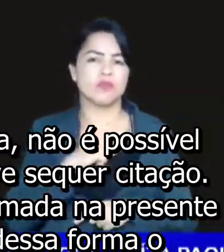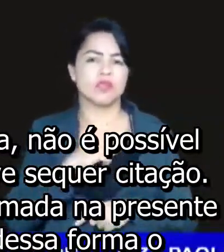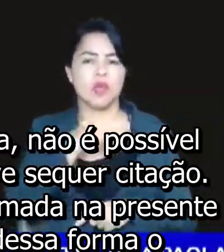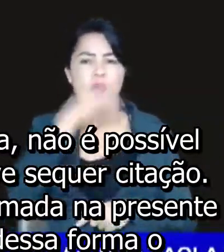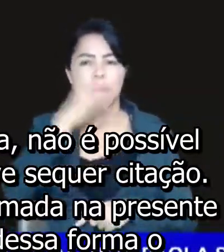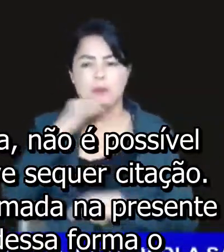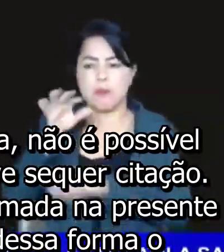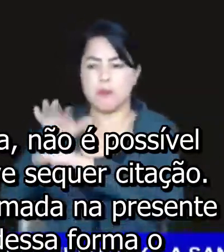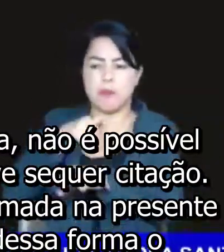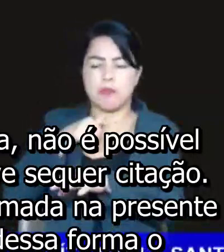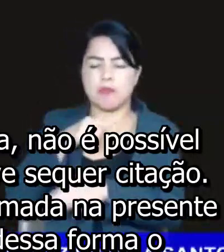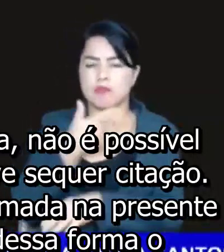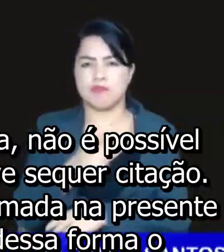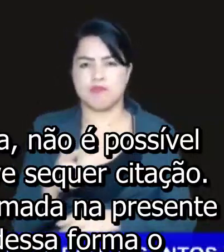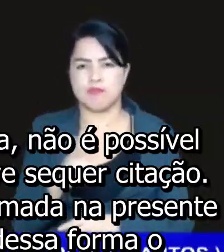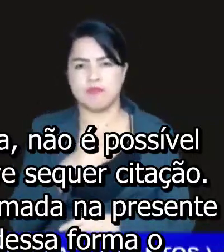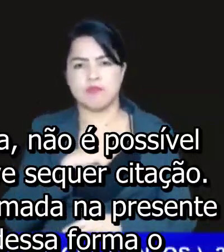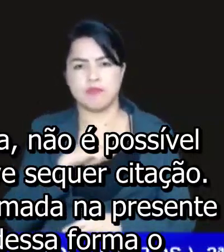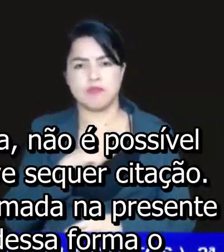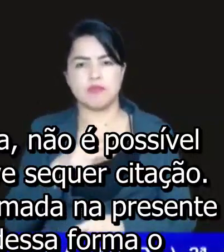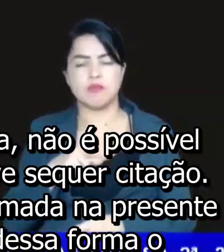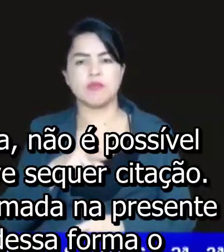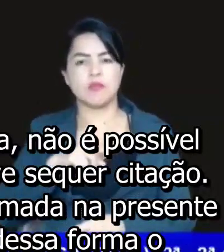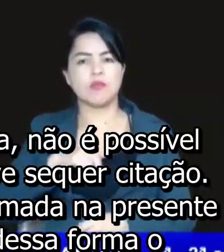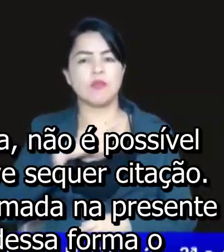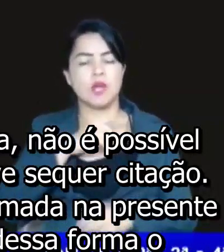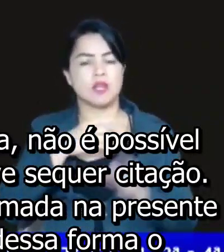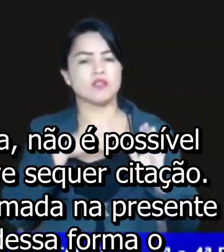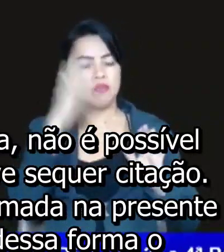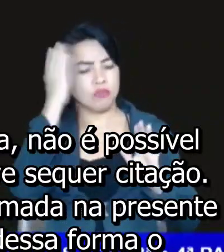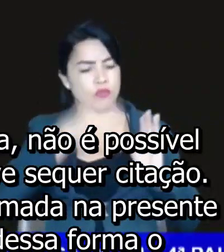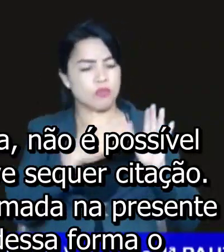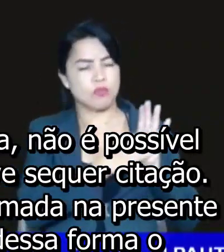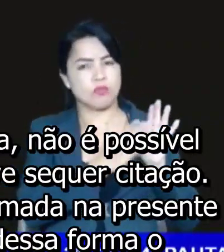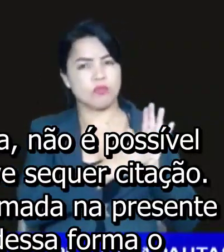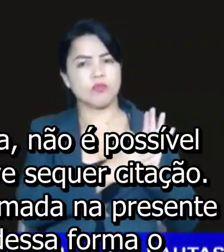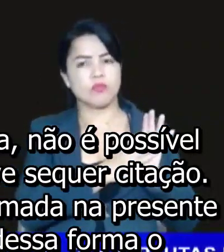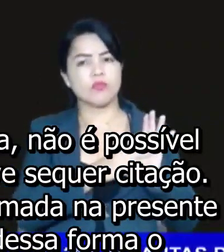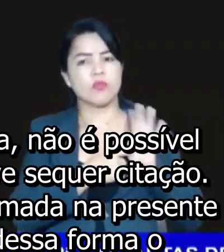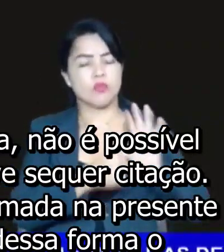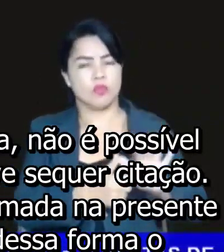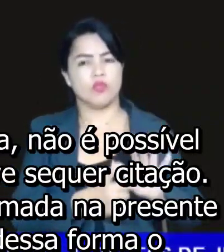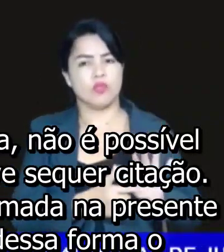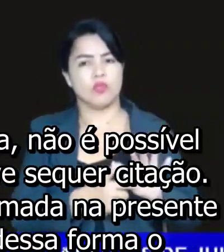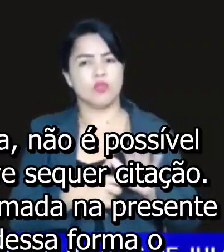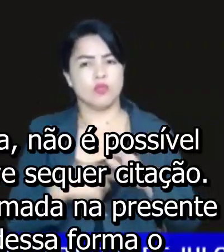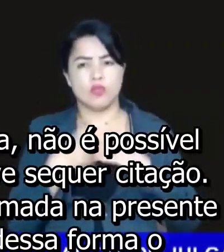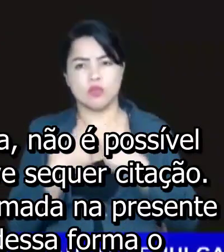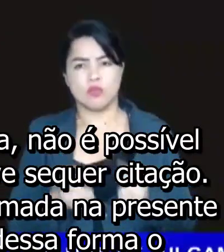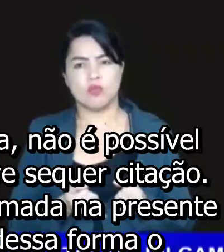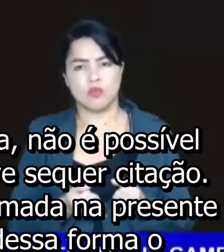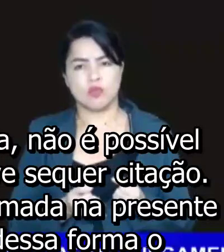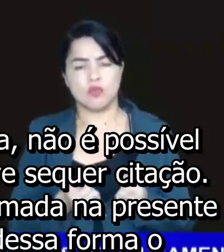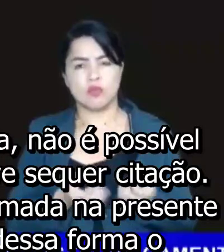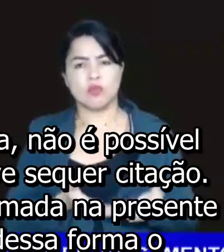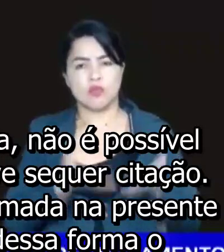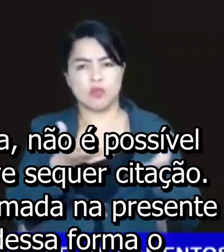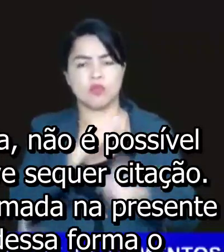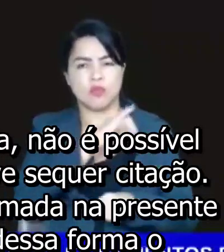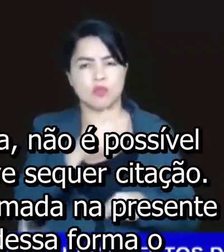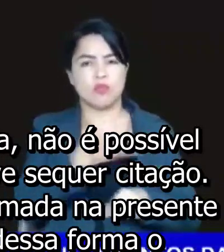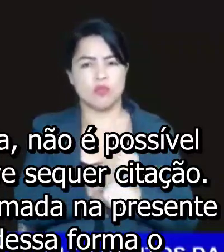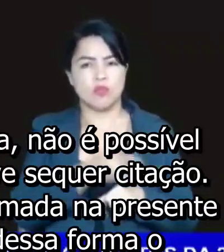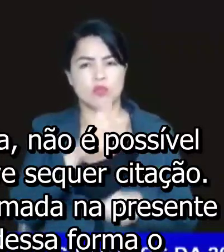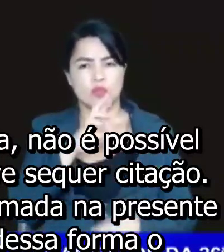citação. Mas a tese central do Ministério Público Eleitoral, que é reafirmada na presente ocasião, é o não cabimento da presente ação